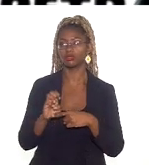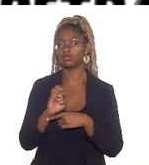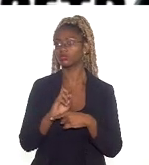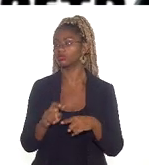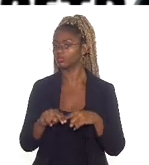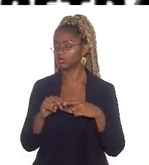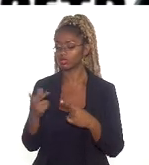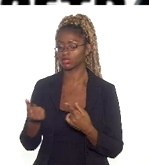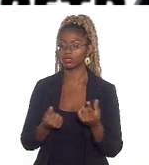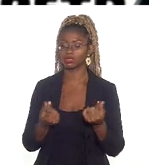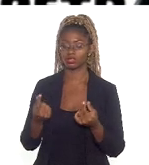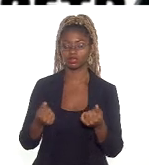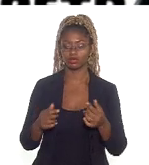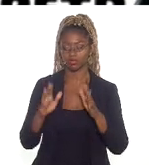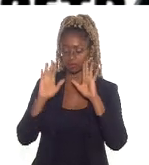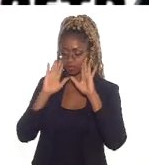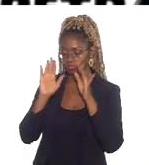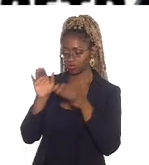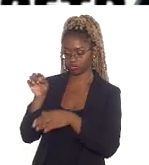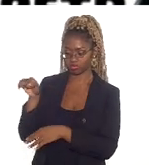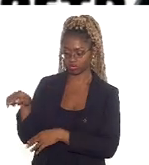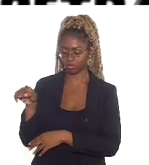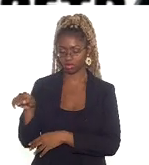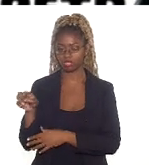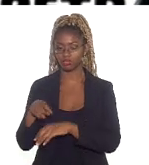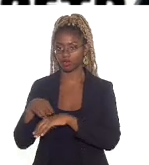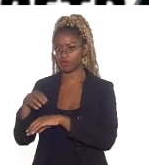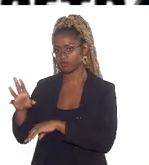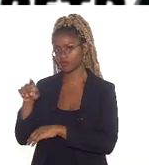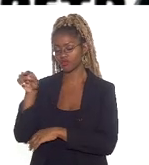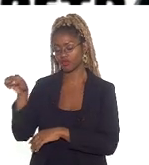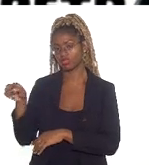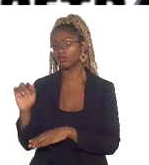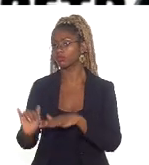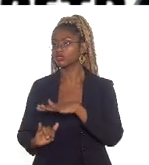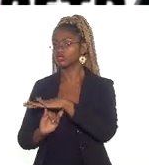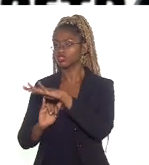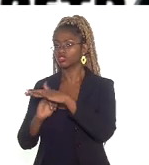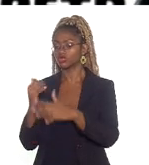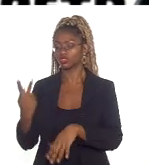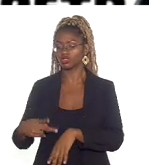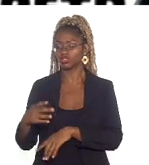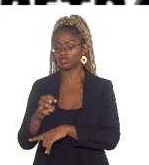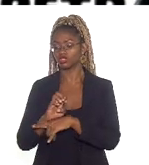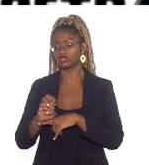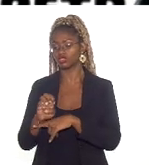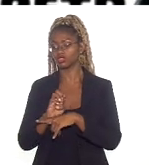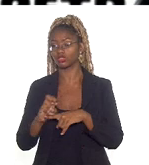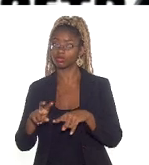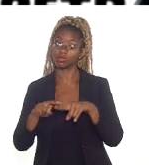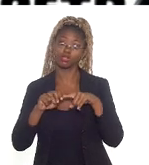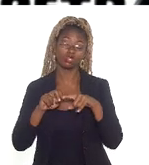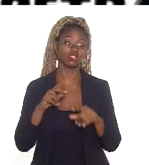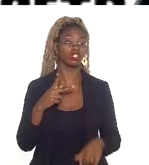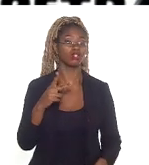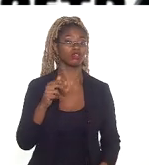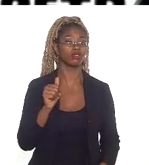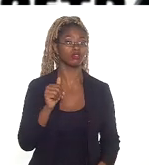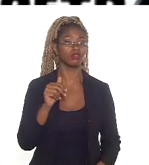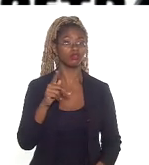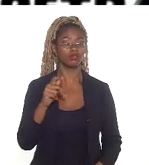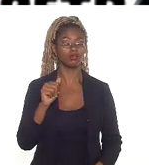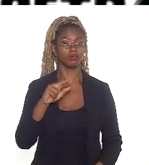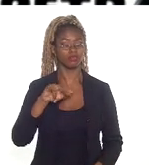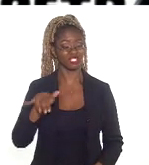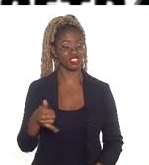que estariam sendo direcionados, né, para as instituições desse Estado, já que a FAPERJ ela tem, né, esse know-how,